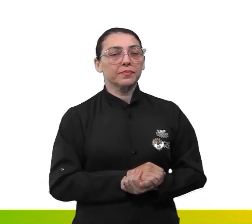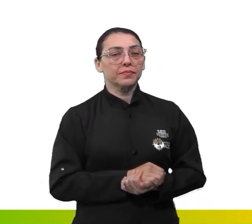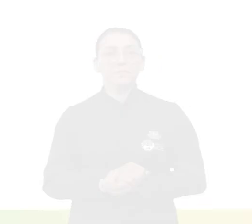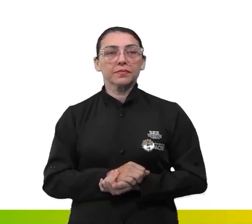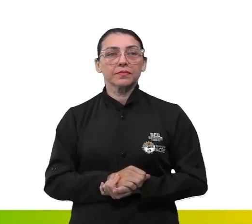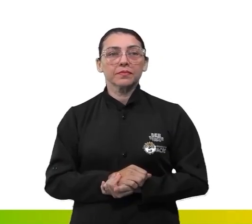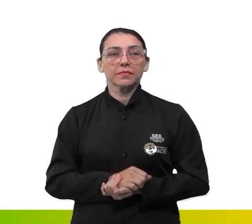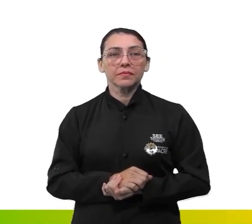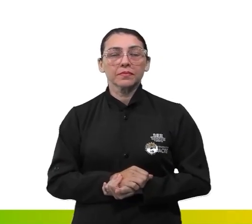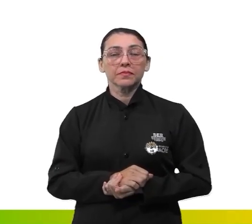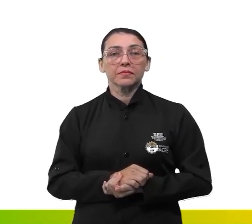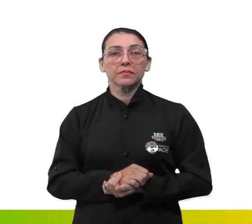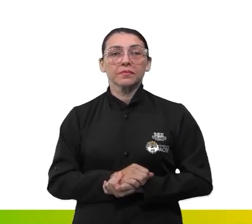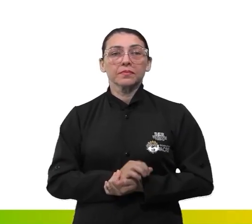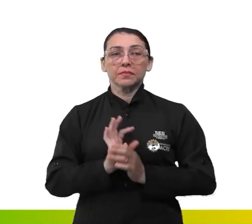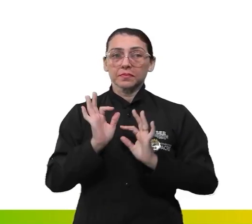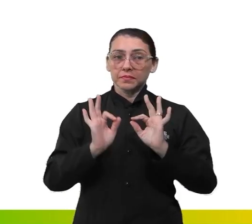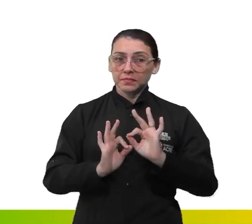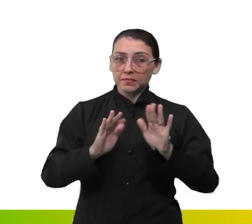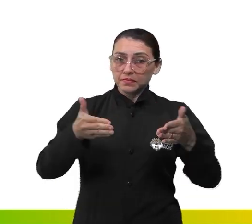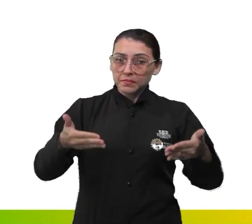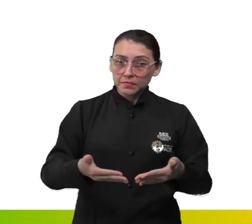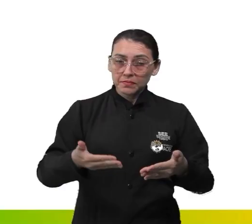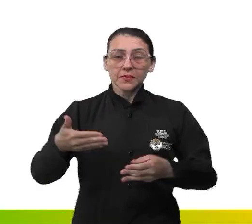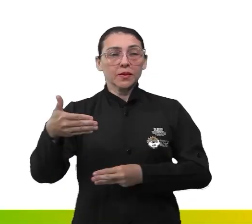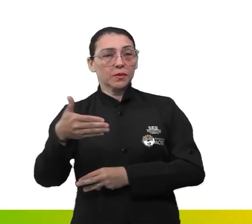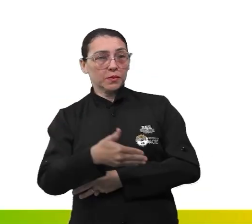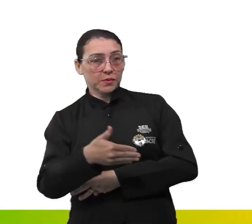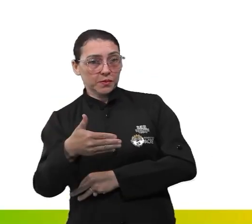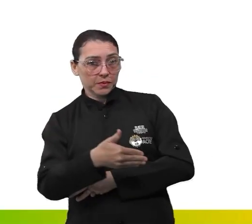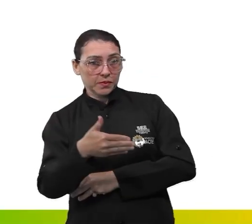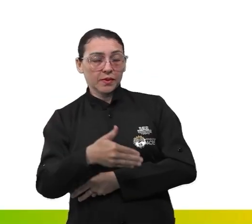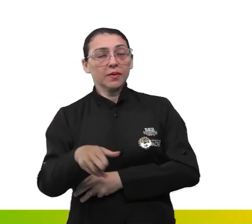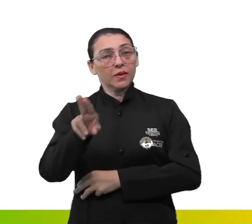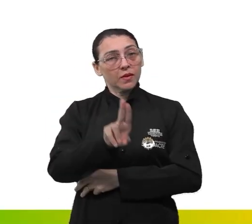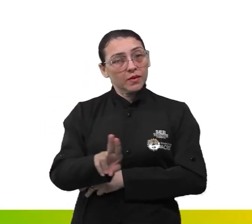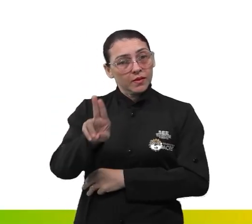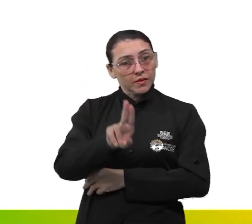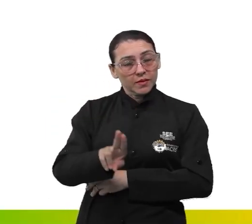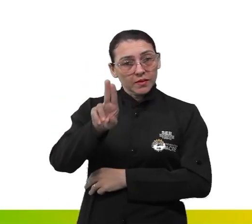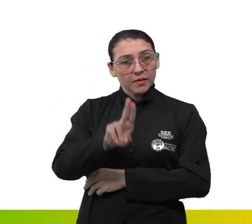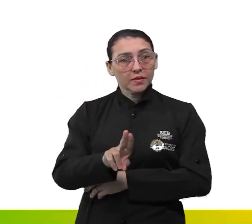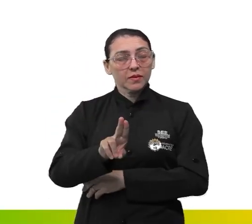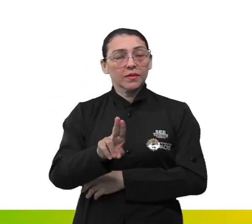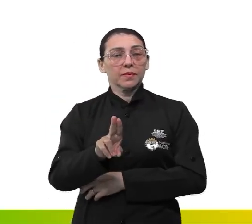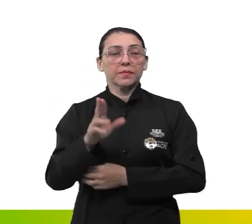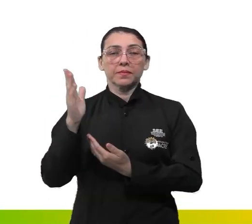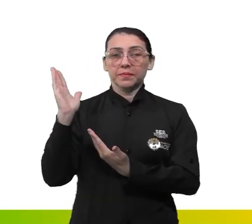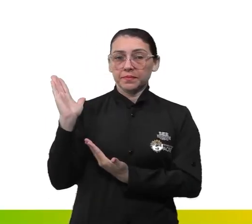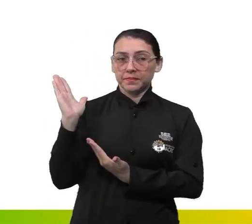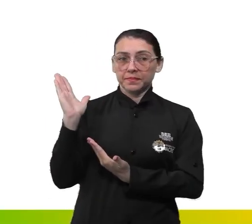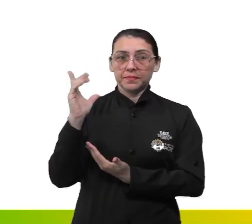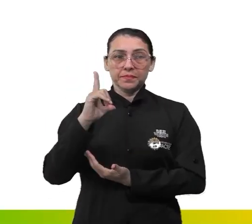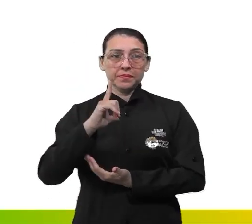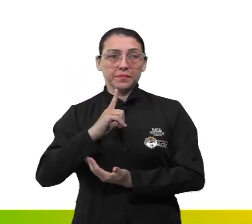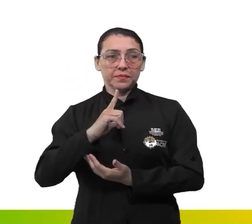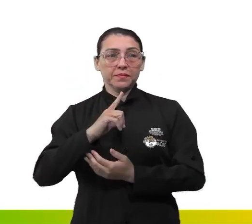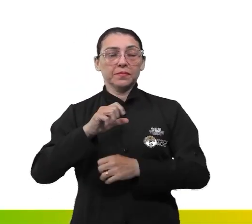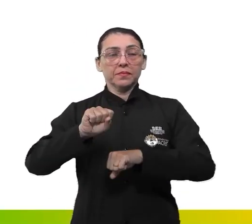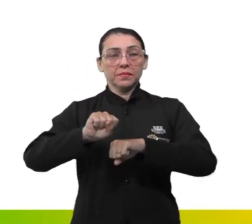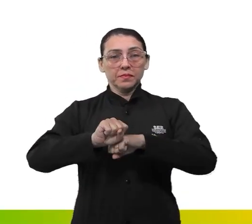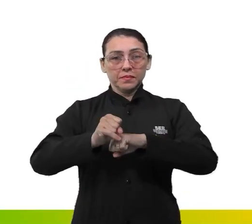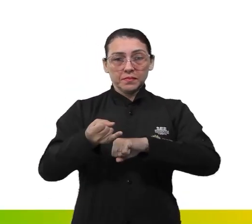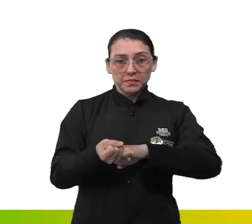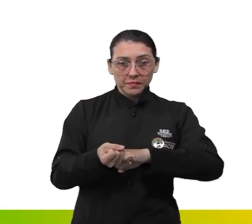tudo bem? A construção do presente contínuo deve ser dada segundo a forma. Nós temos o